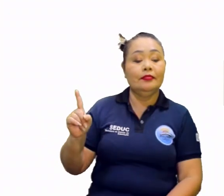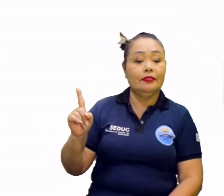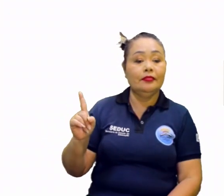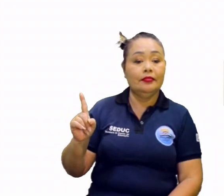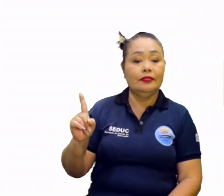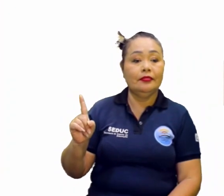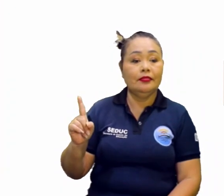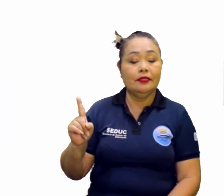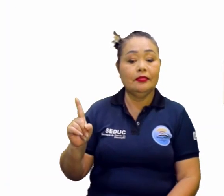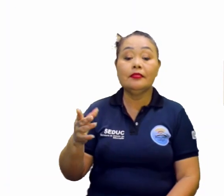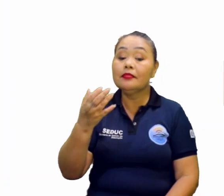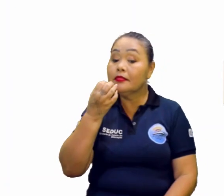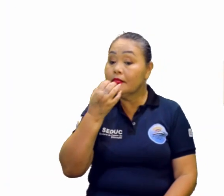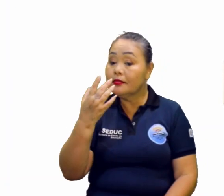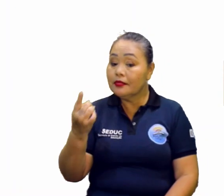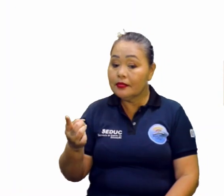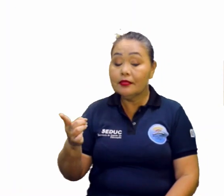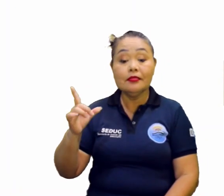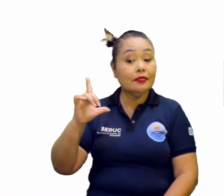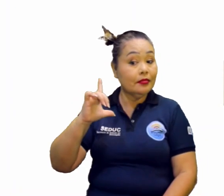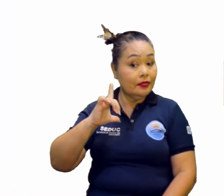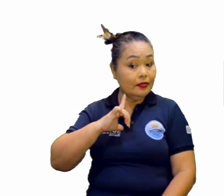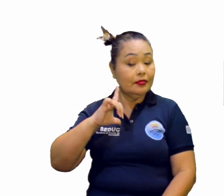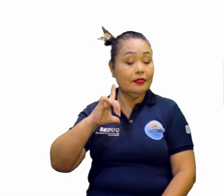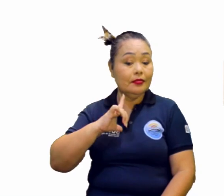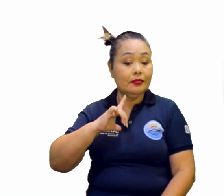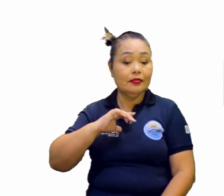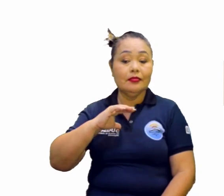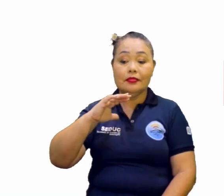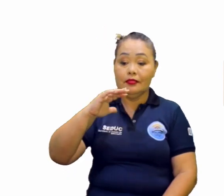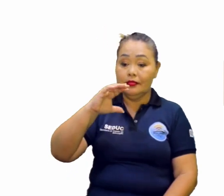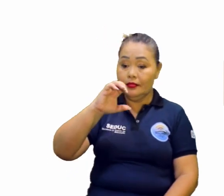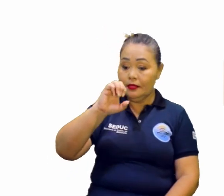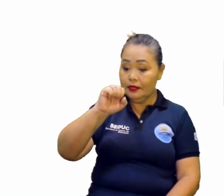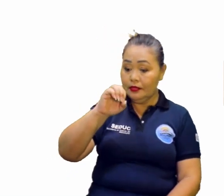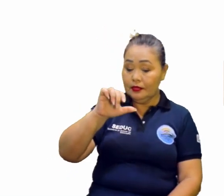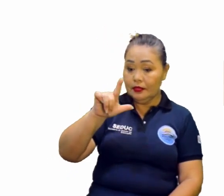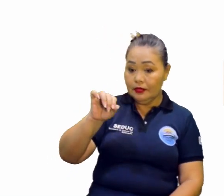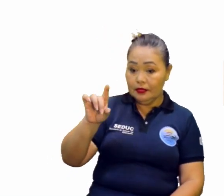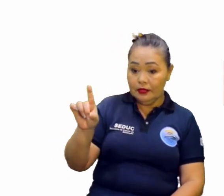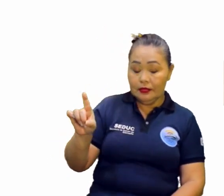Bom, aqui a gente tem o solo, né,